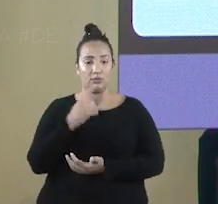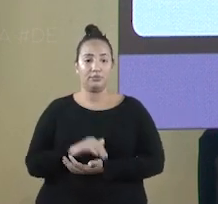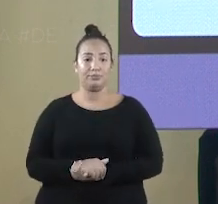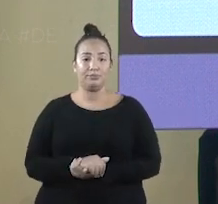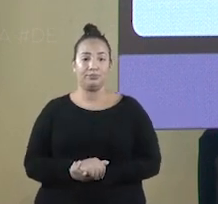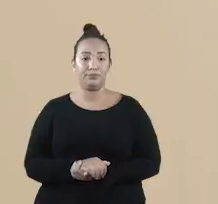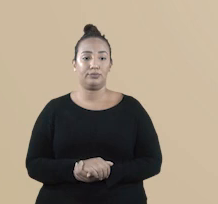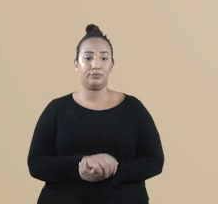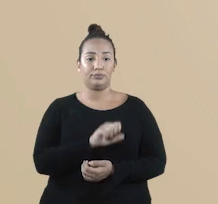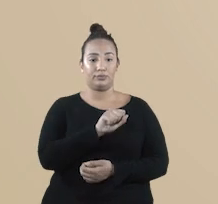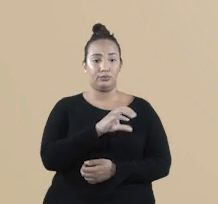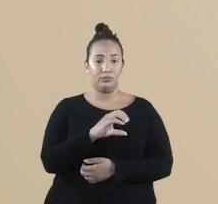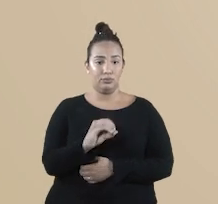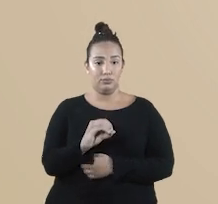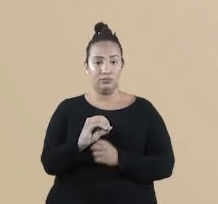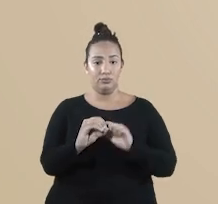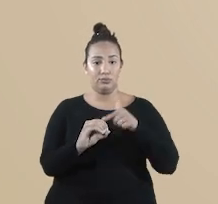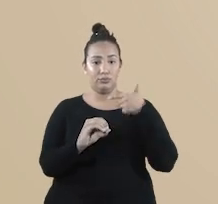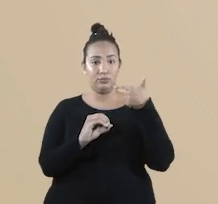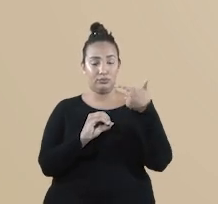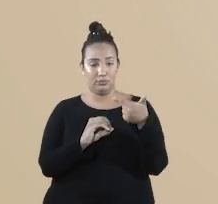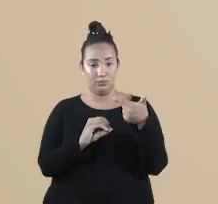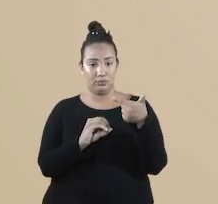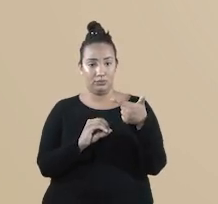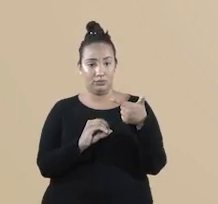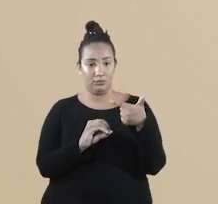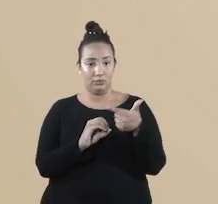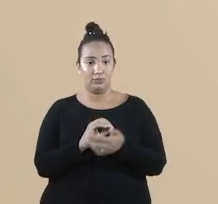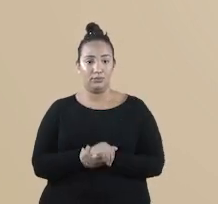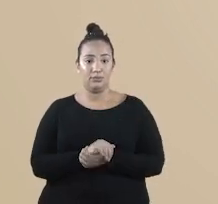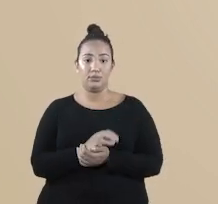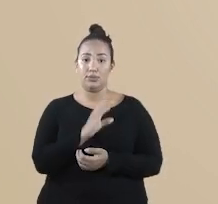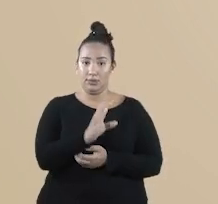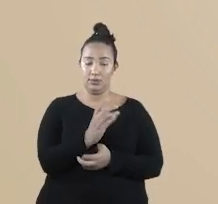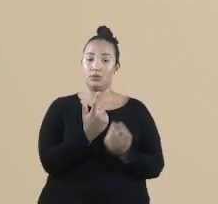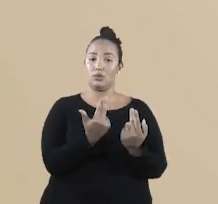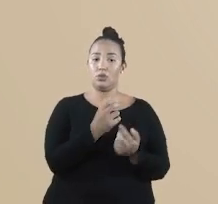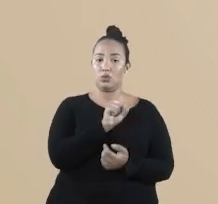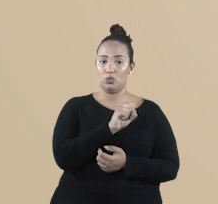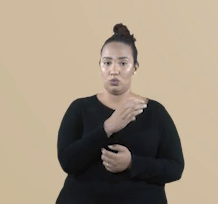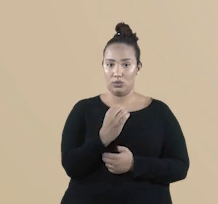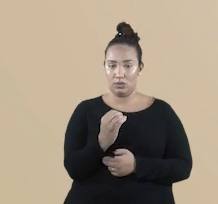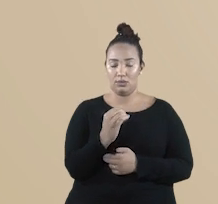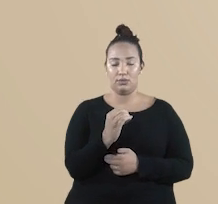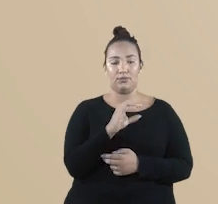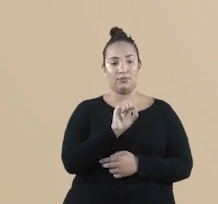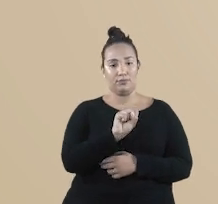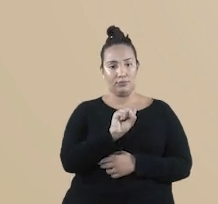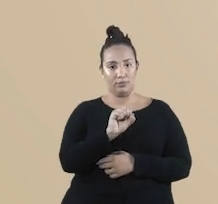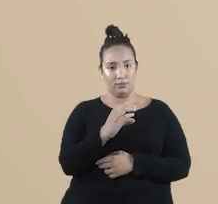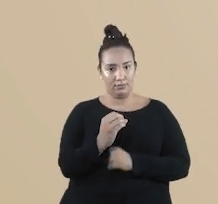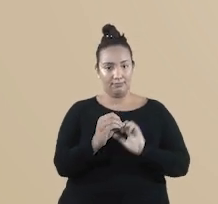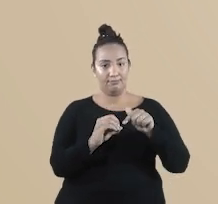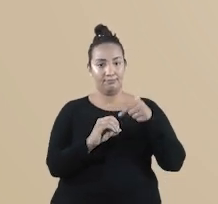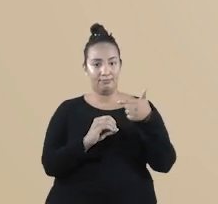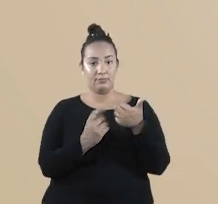teremos o seguinte, 80 ao quadrado, ok? C é o quê? 80. Então, 80 ao